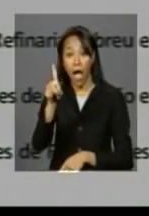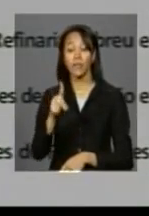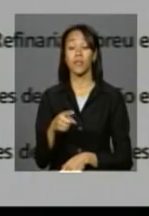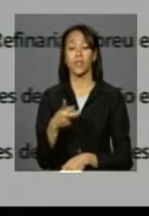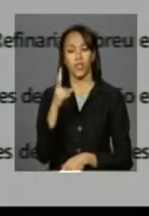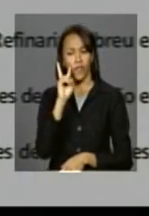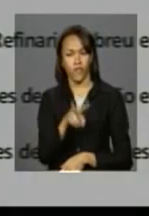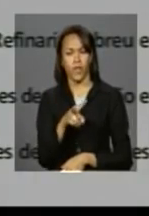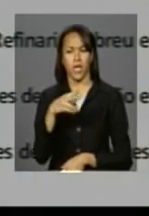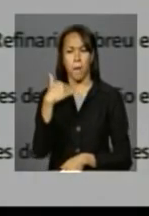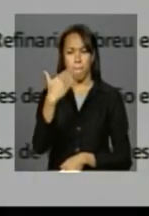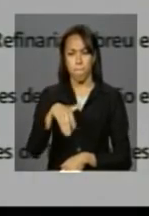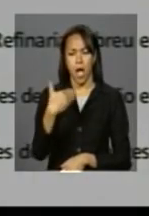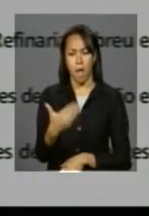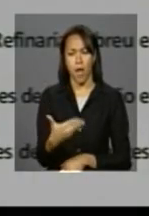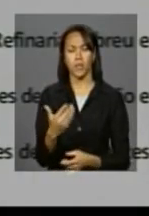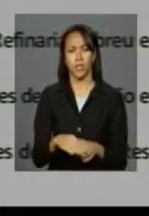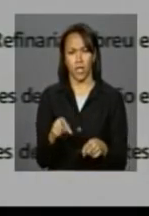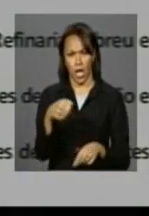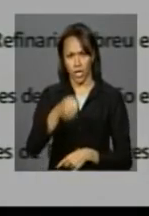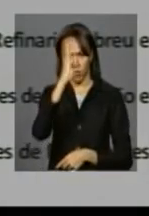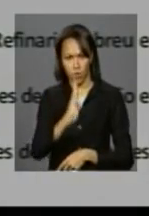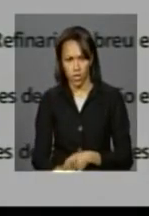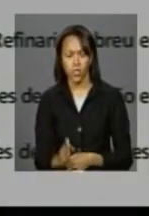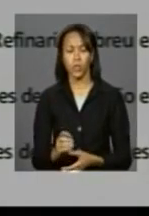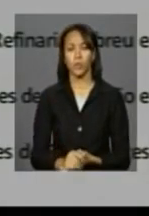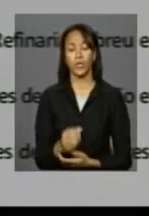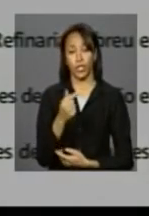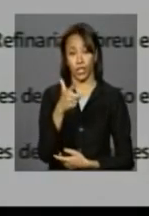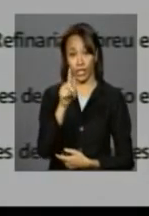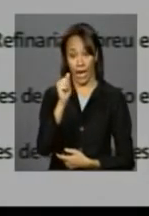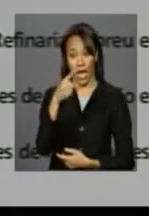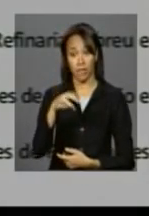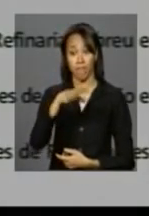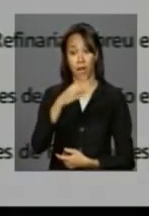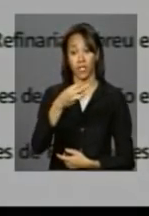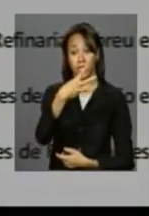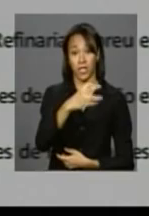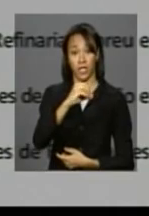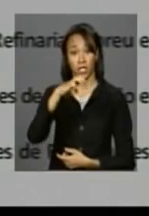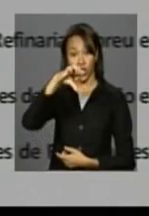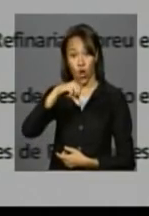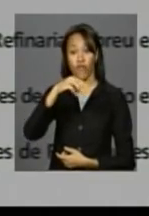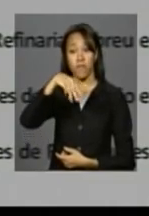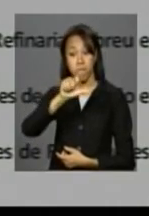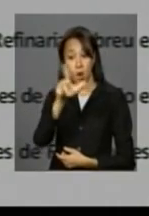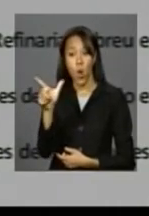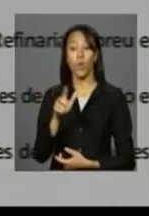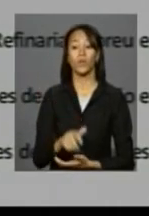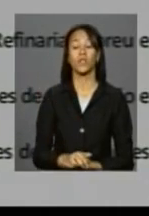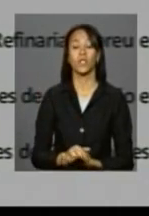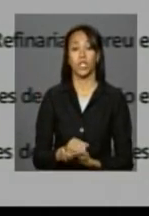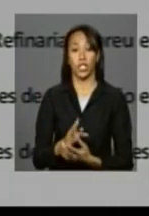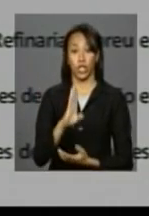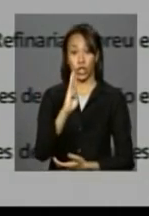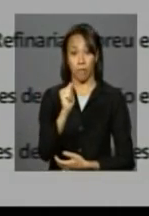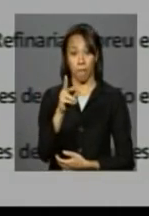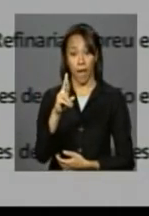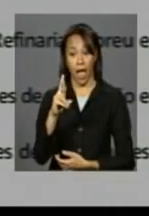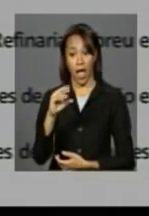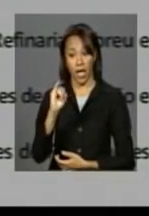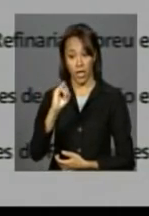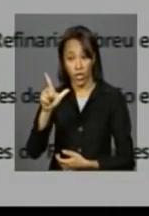exploração e produção, o aumento das reservas nacionais de petróleo e gás, são mais 309 milhões de barris, e foi atingida a média